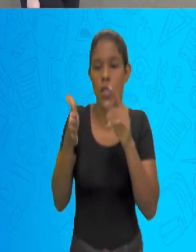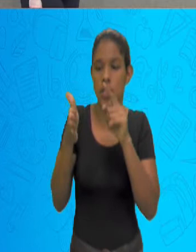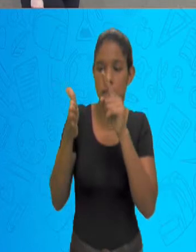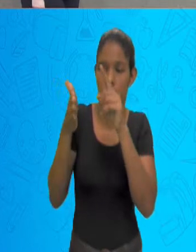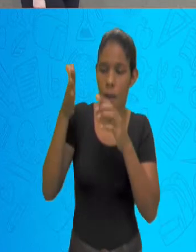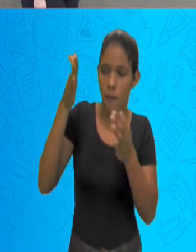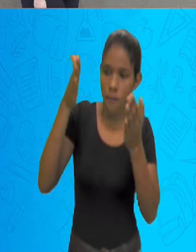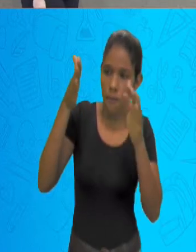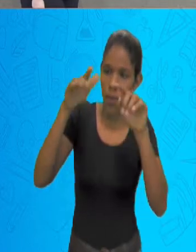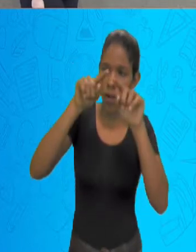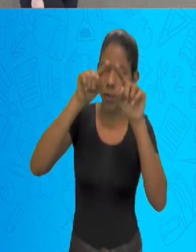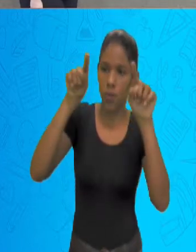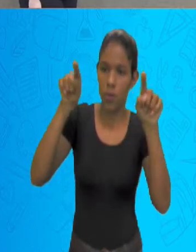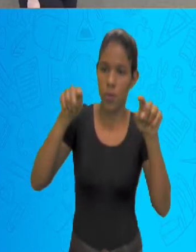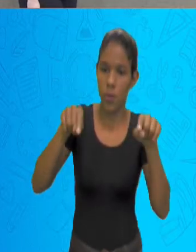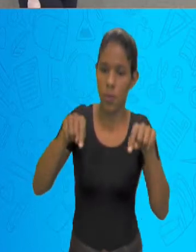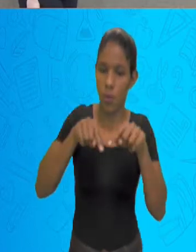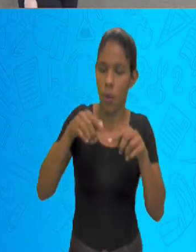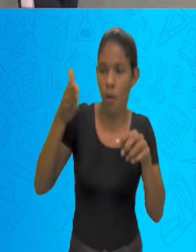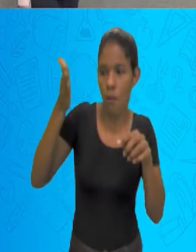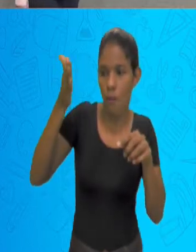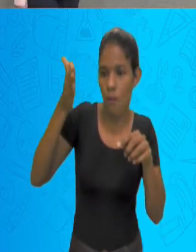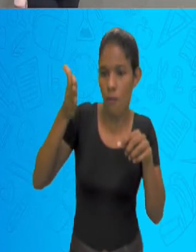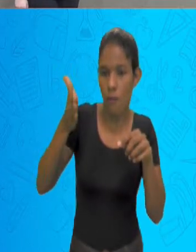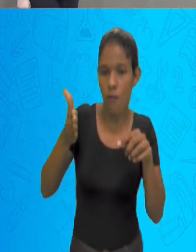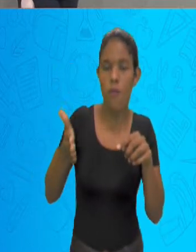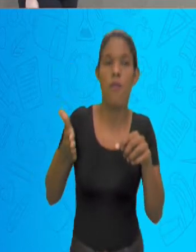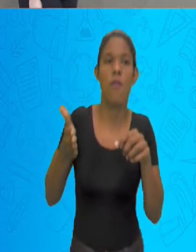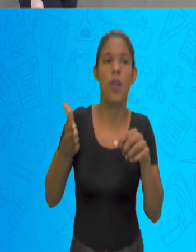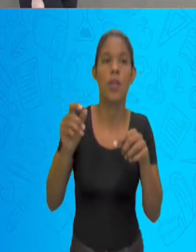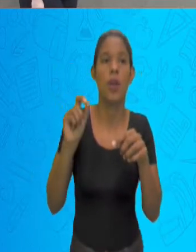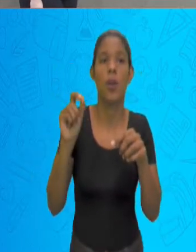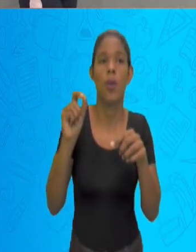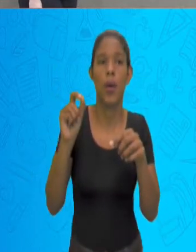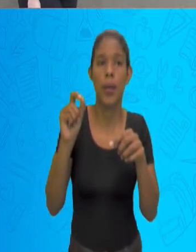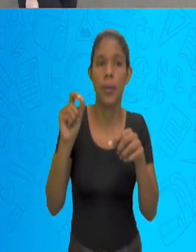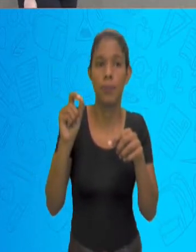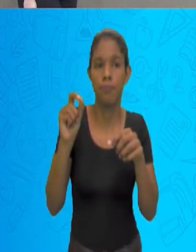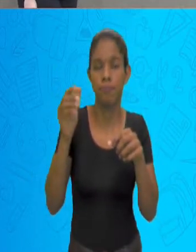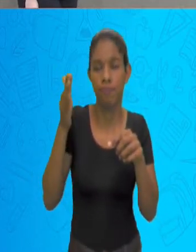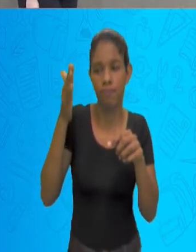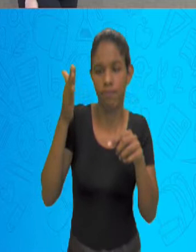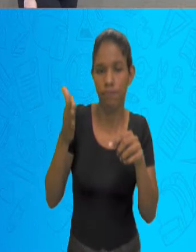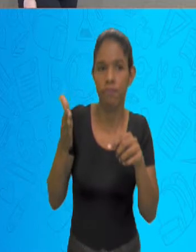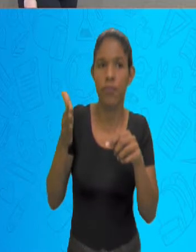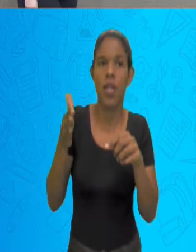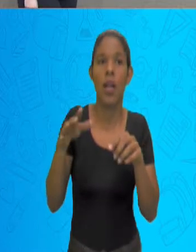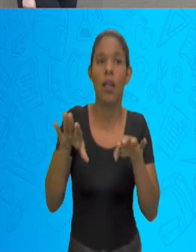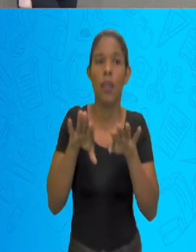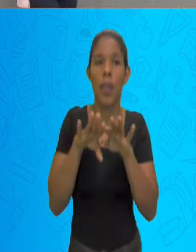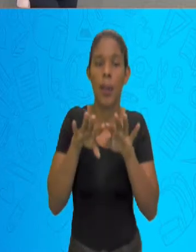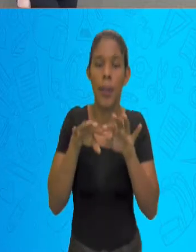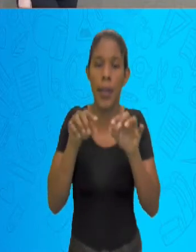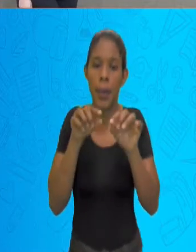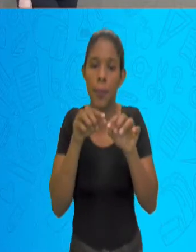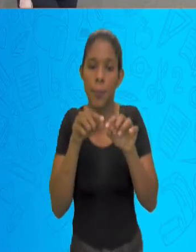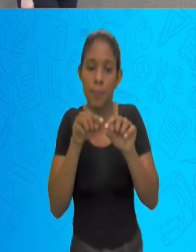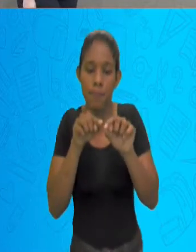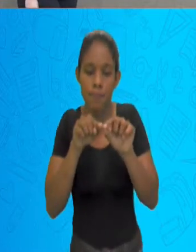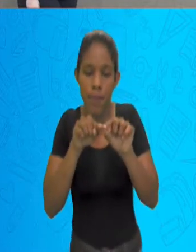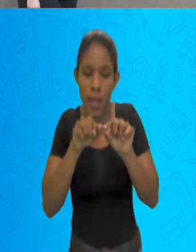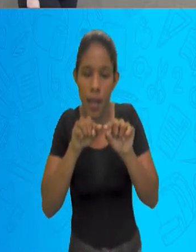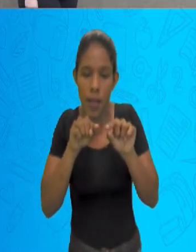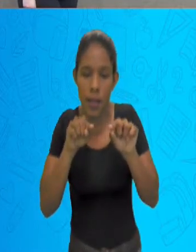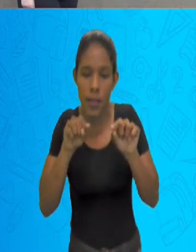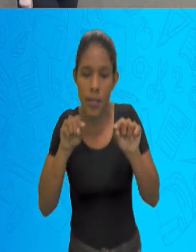lado desta caixa, deste cubo que está representado aqui. As arestas, o que é a